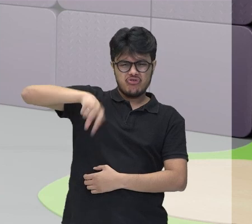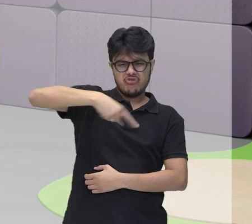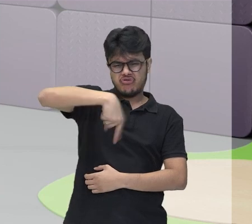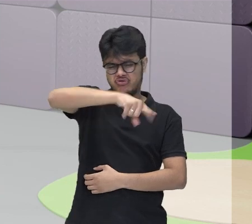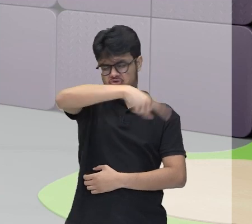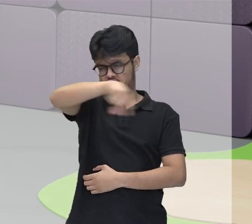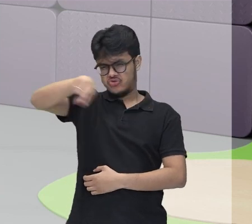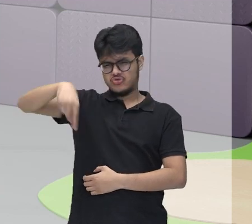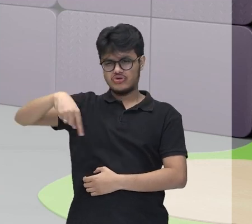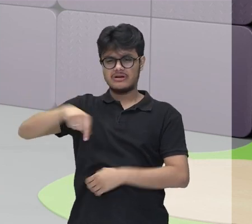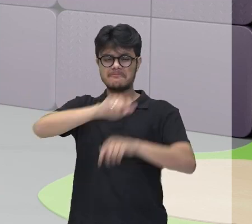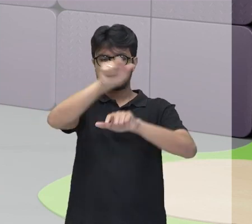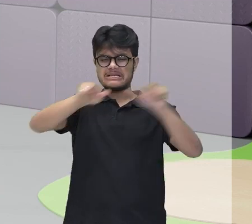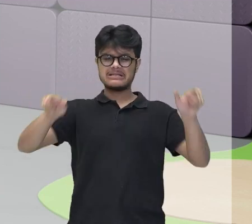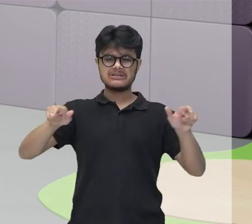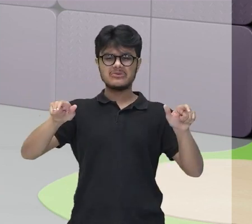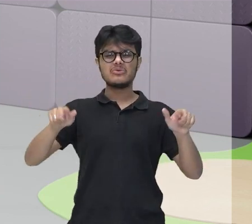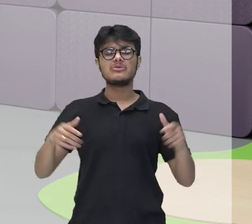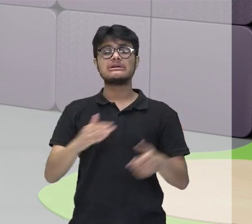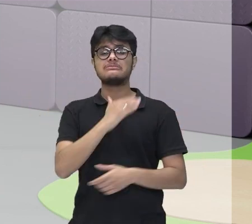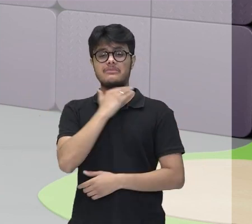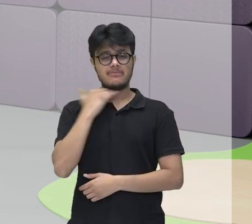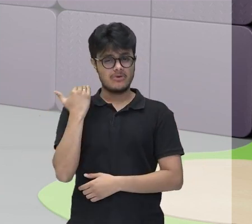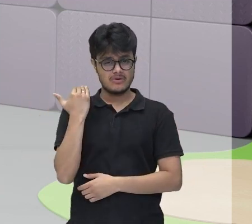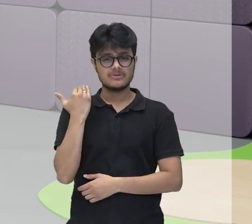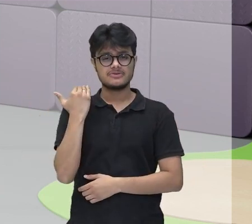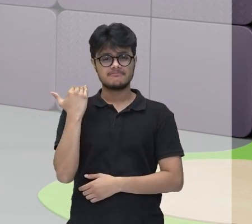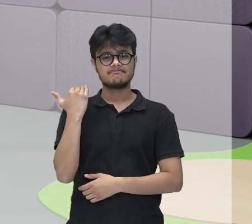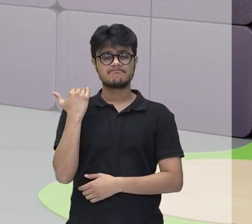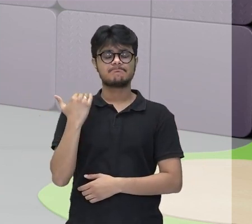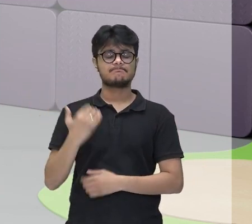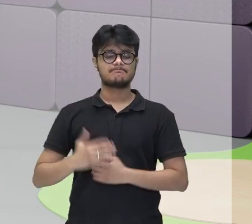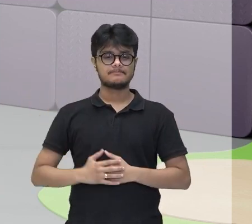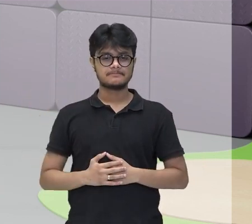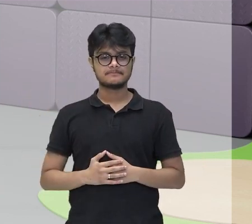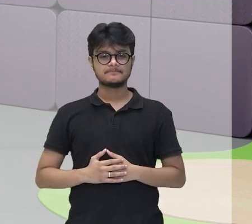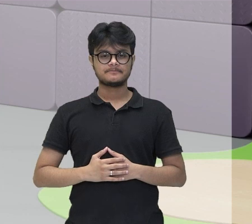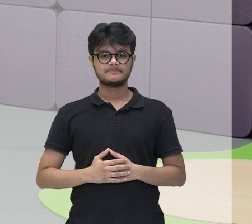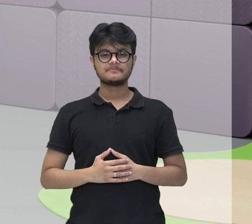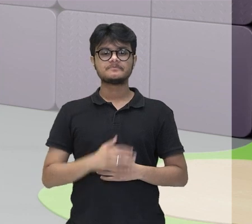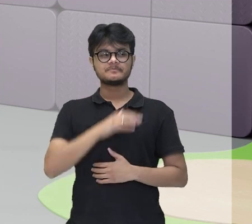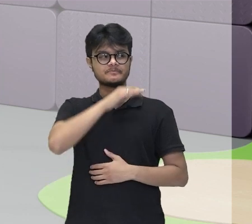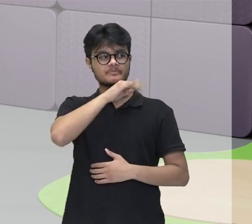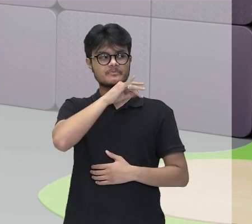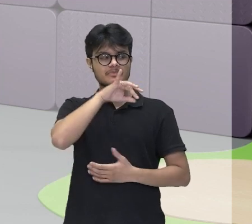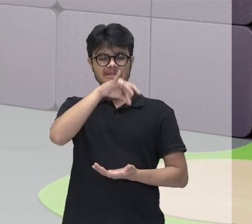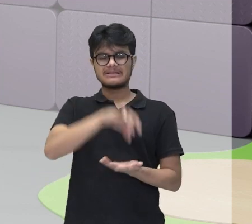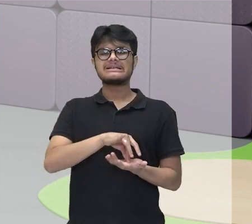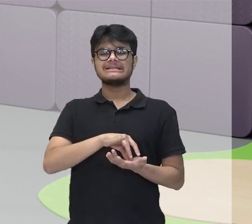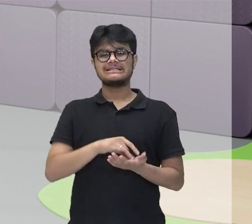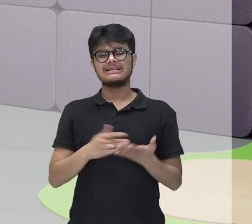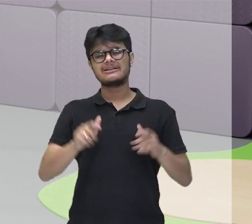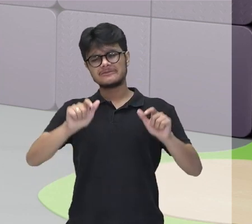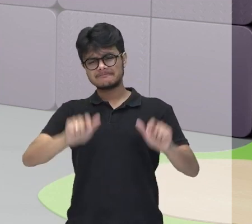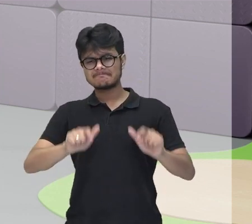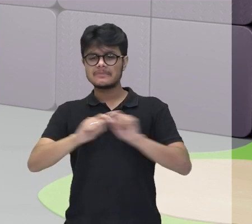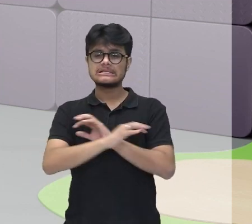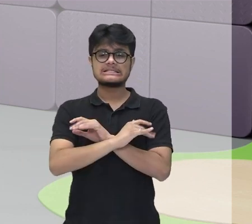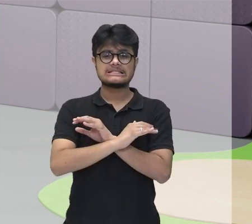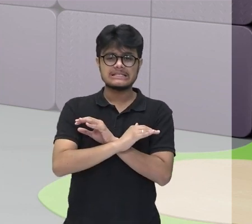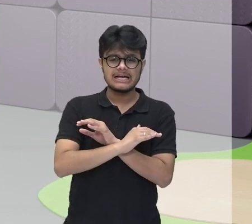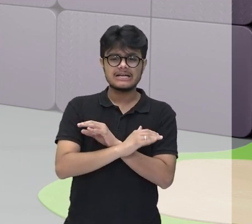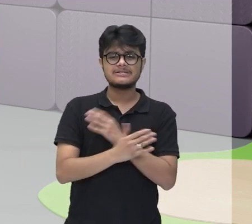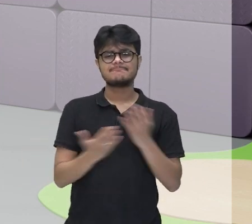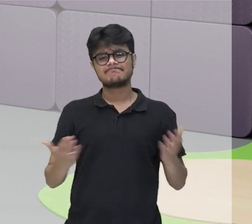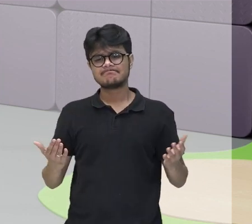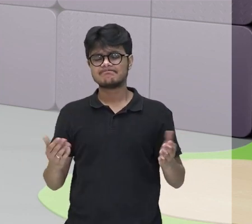vida humana, até casos de mortes, né, nestas locais, nestas cidades em que